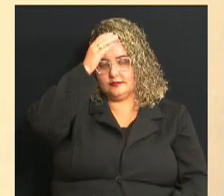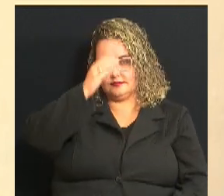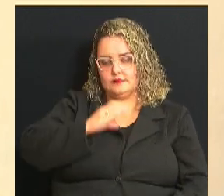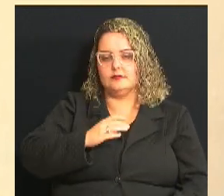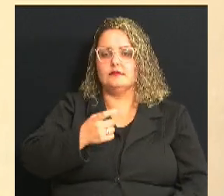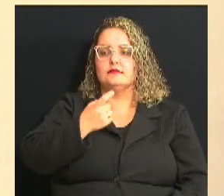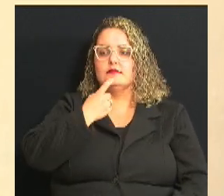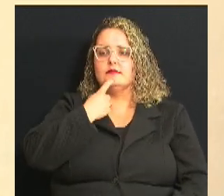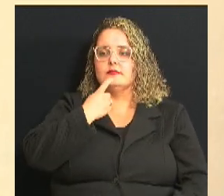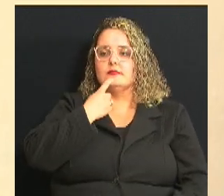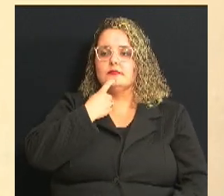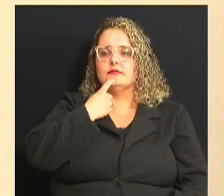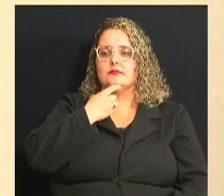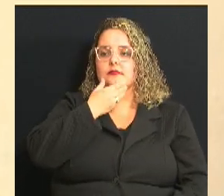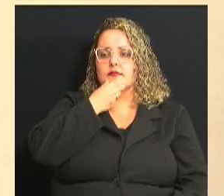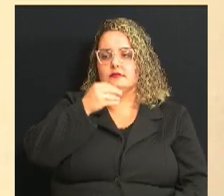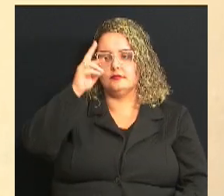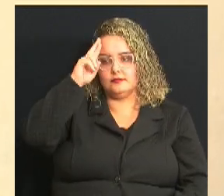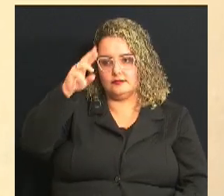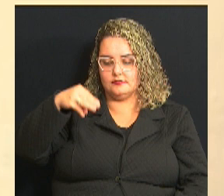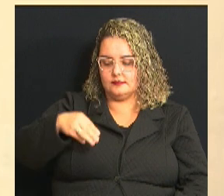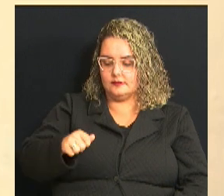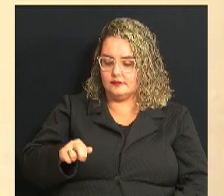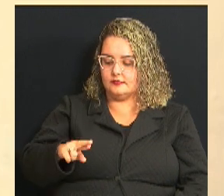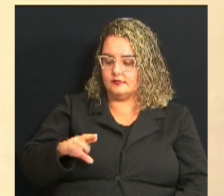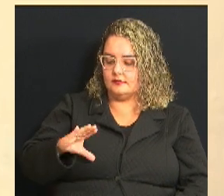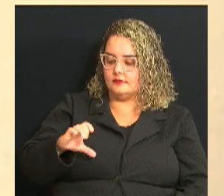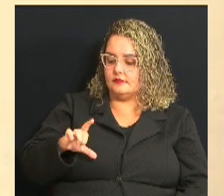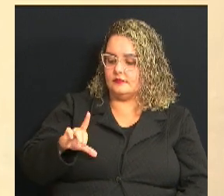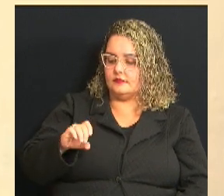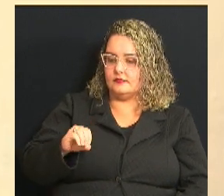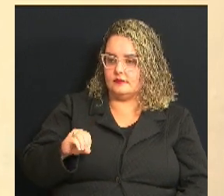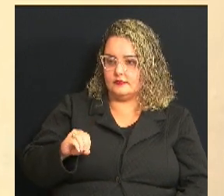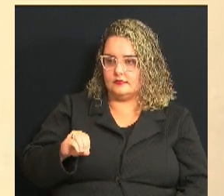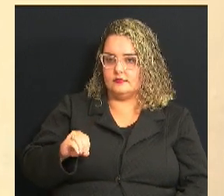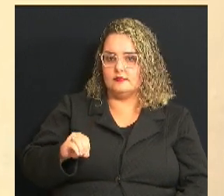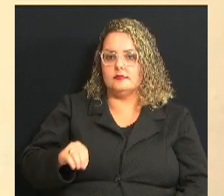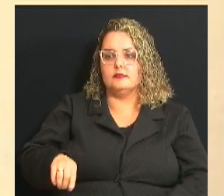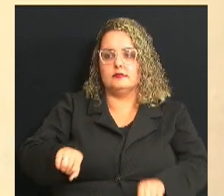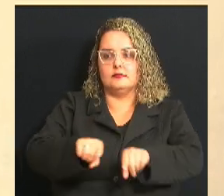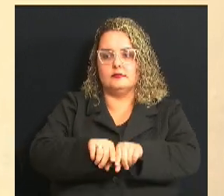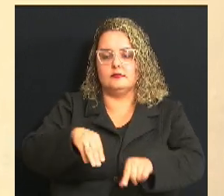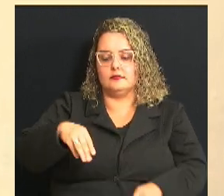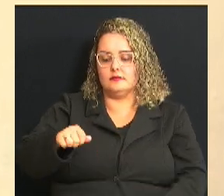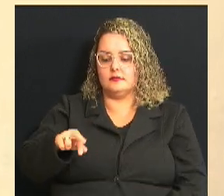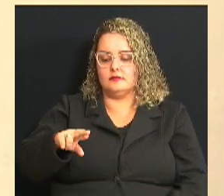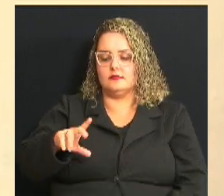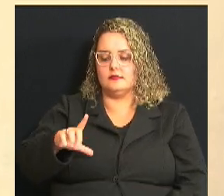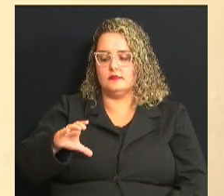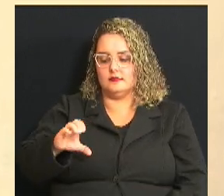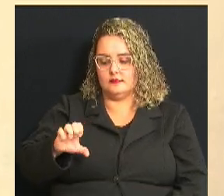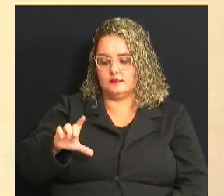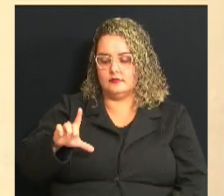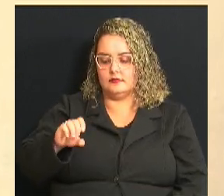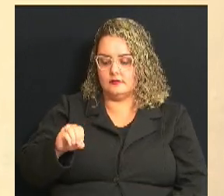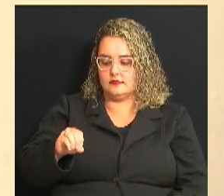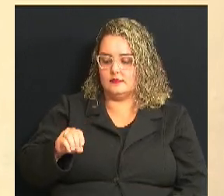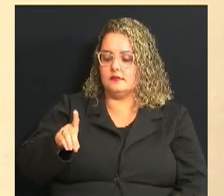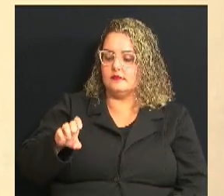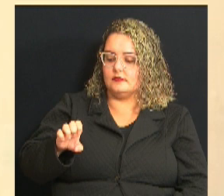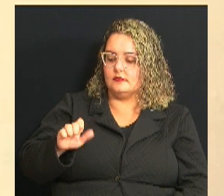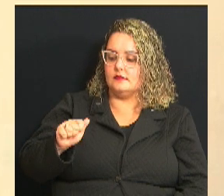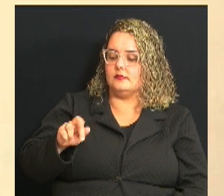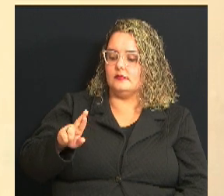campineiro aos senhores Marcelo von Schneider e Marcelo Carvalho de Araújo, por proposição